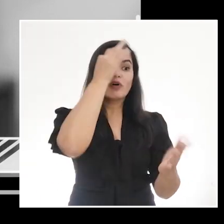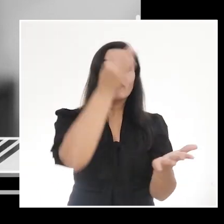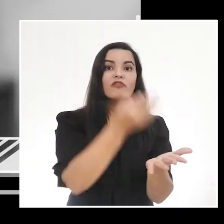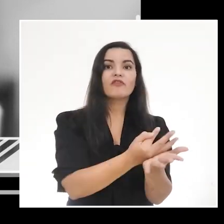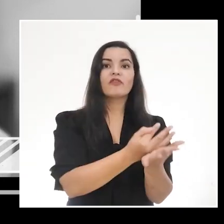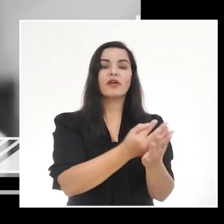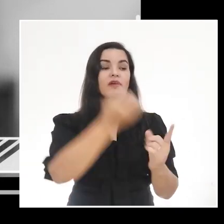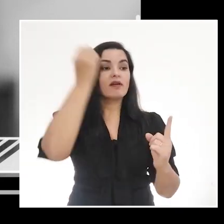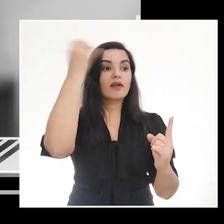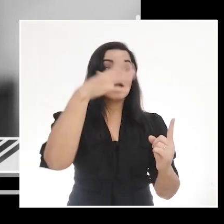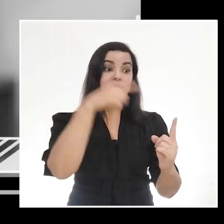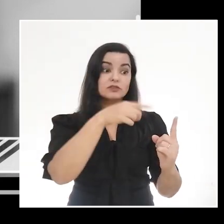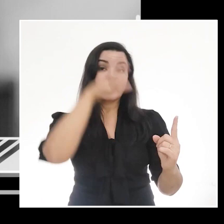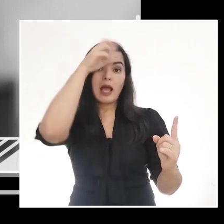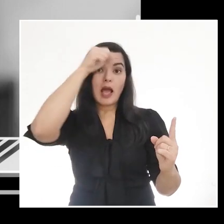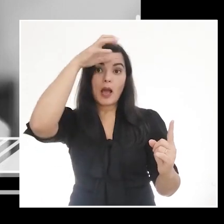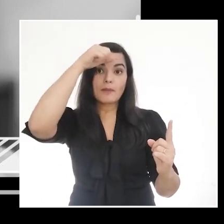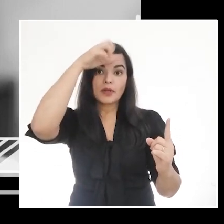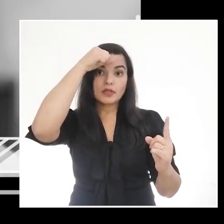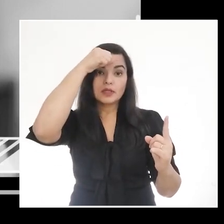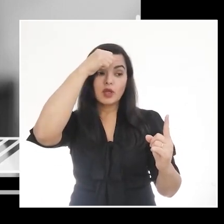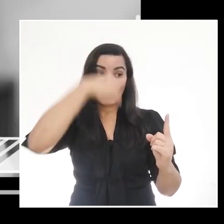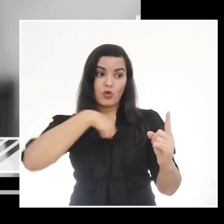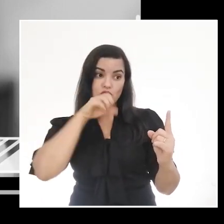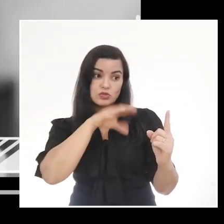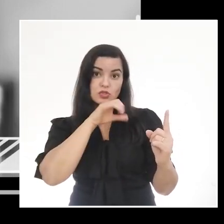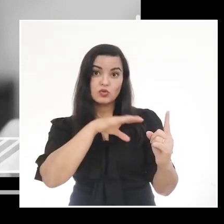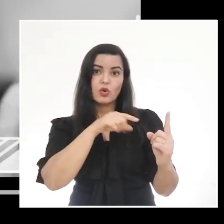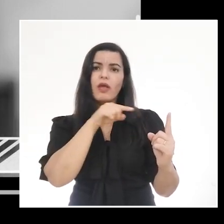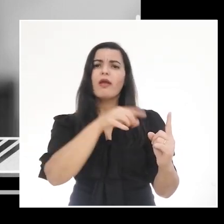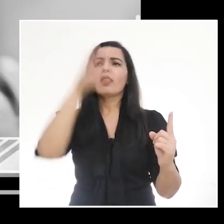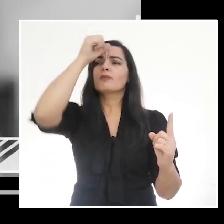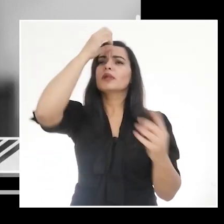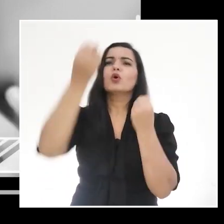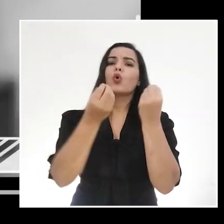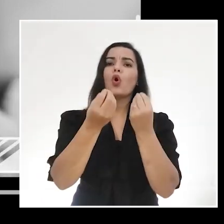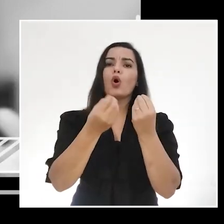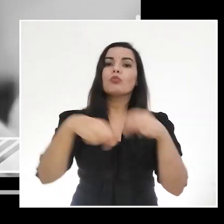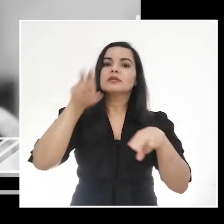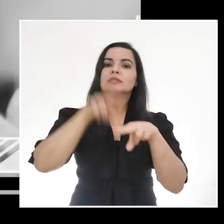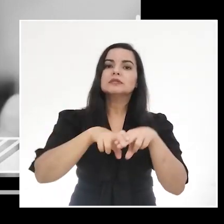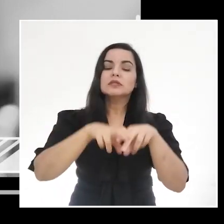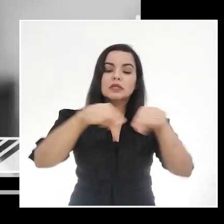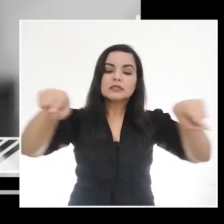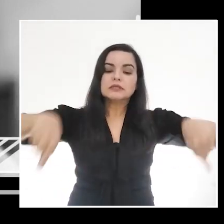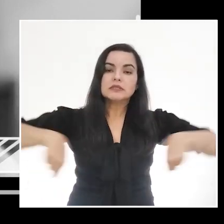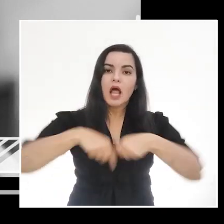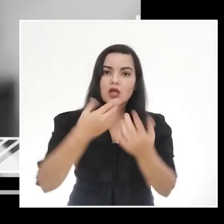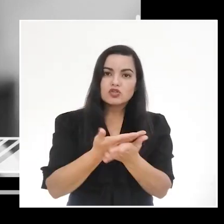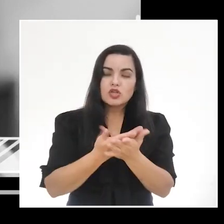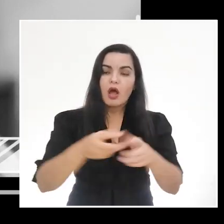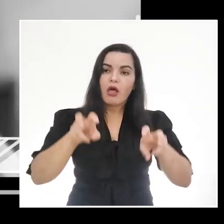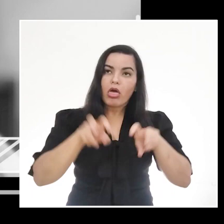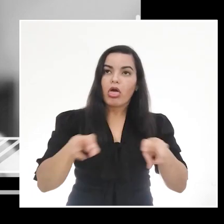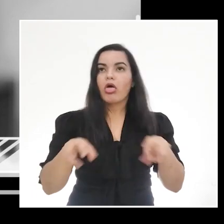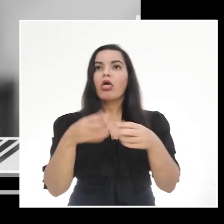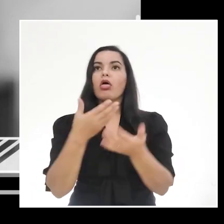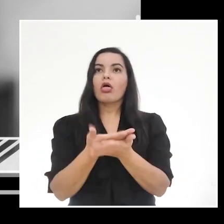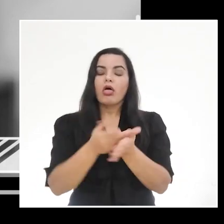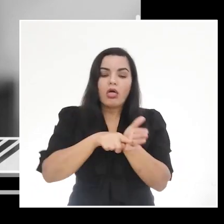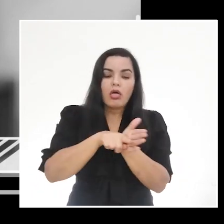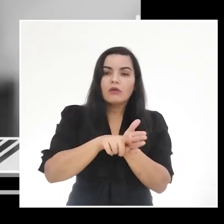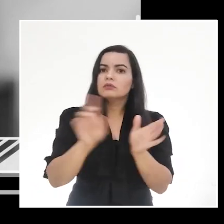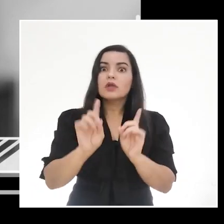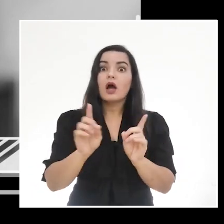sua fé, se fortaleça na graça. Aí depois ele diz, e aquilo que você aprendeu de mim, como Timóteo aprendeu? Ele